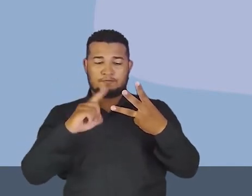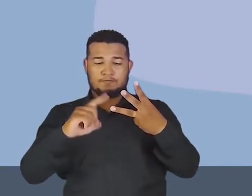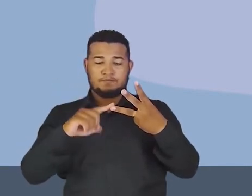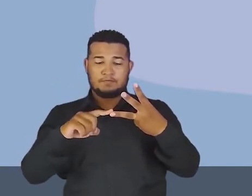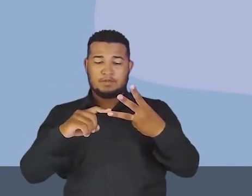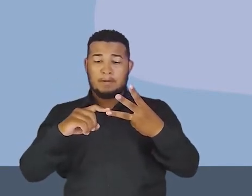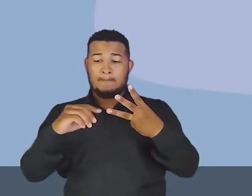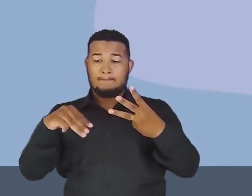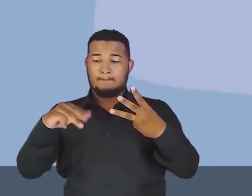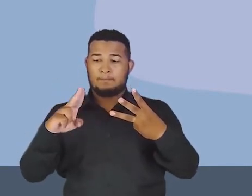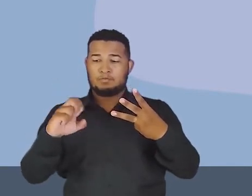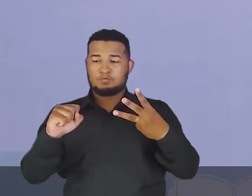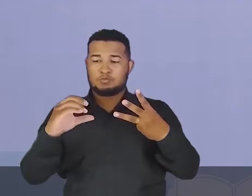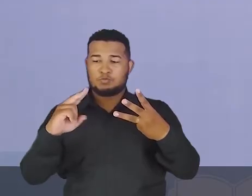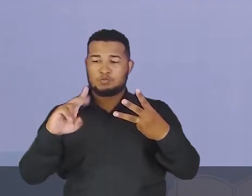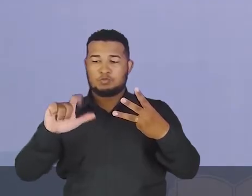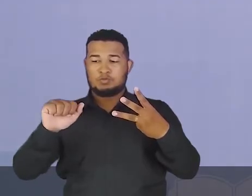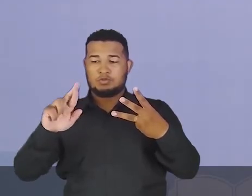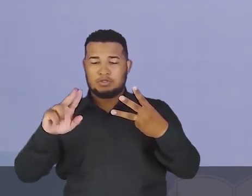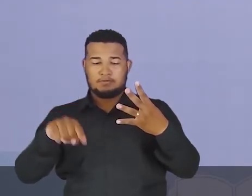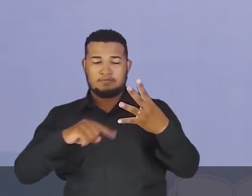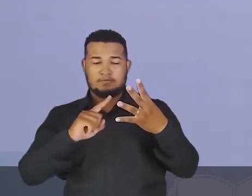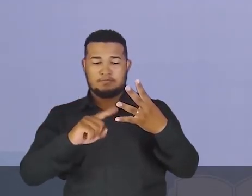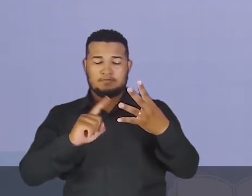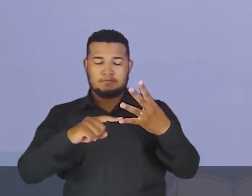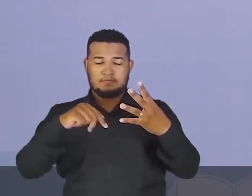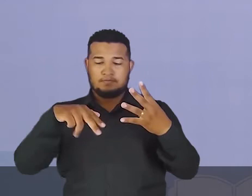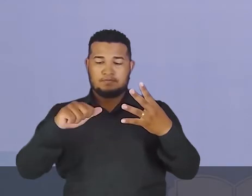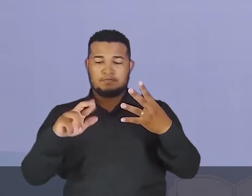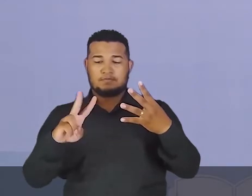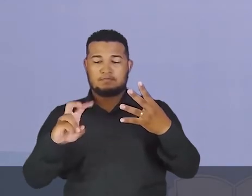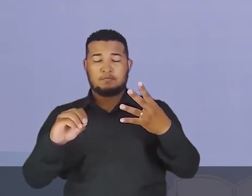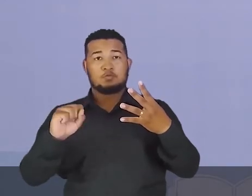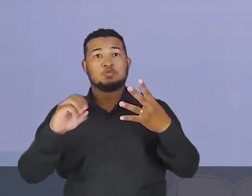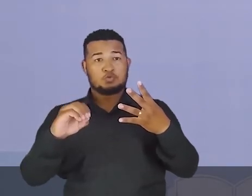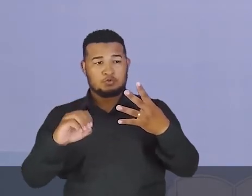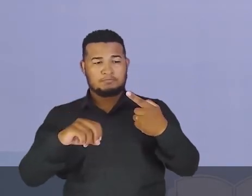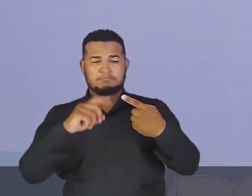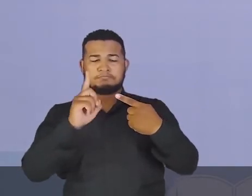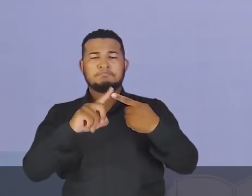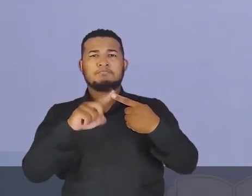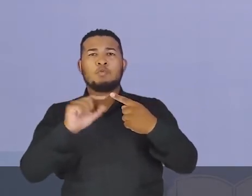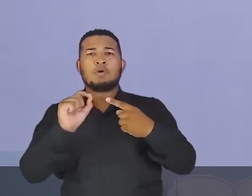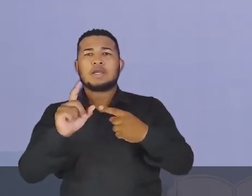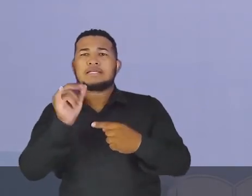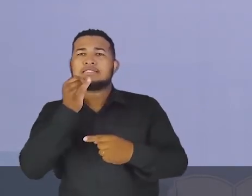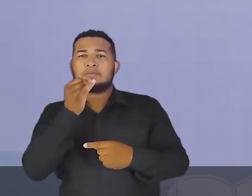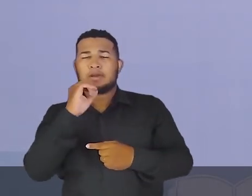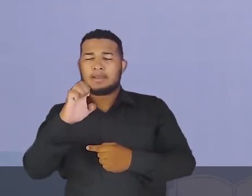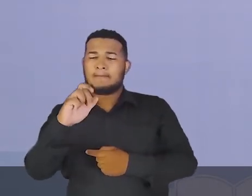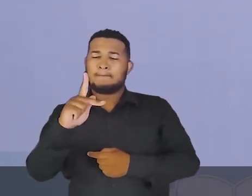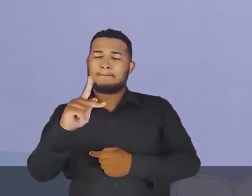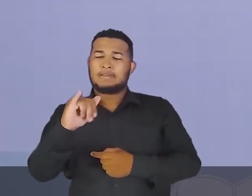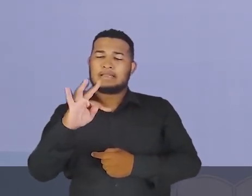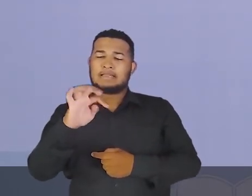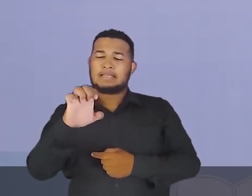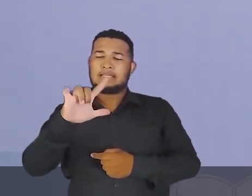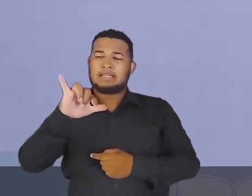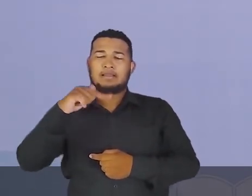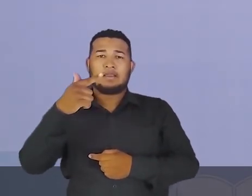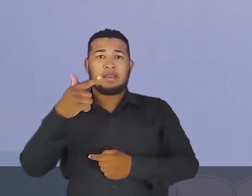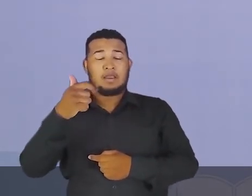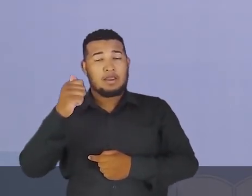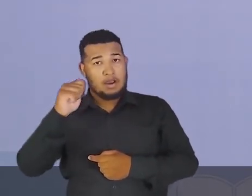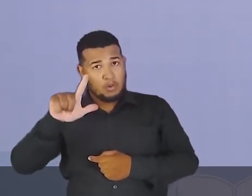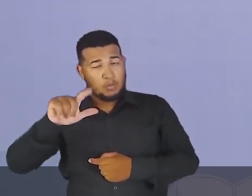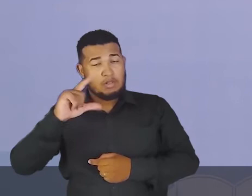nervoso. Então, presta atenção aqui agora em mim, vou falar um pouquinho sobre a função de cada um desses tecidos. O tecido epitelial, ele é um tecido, né, que ele existe em